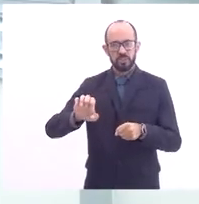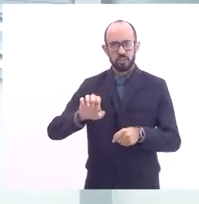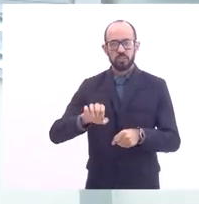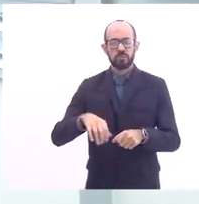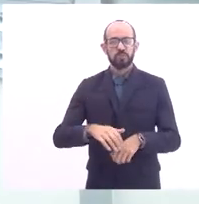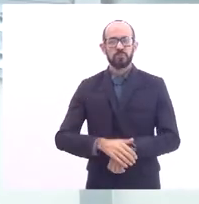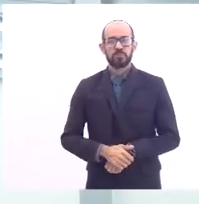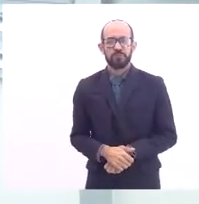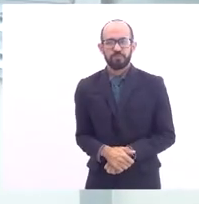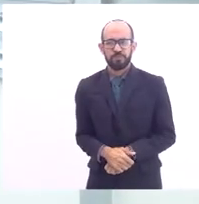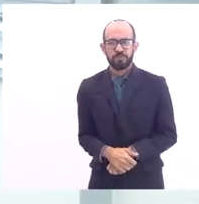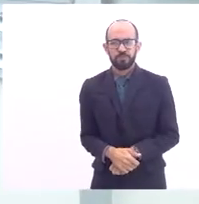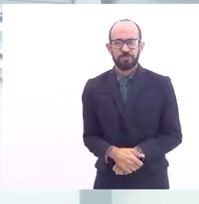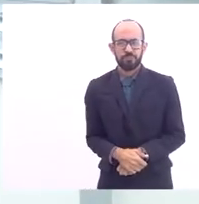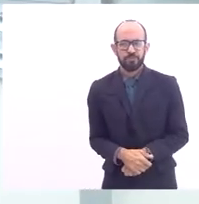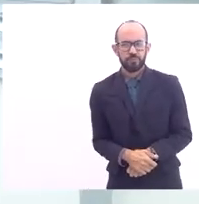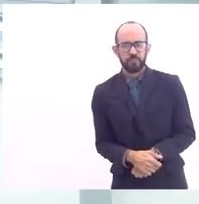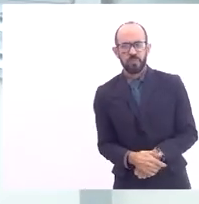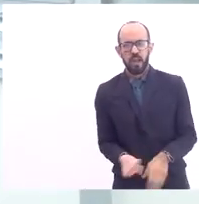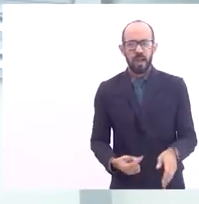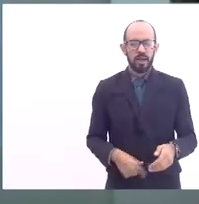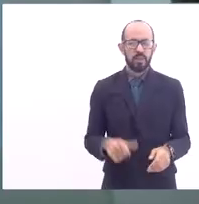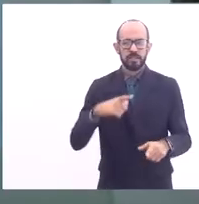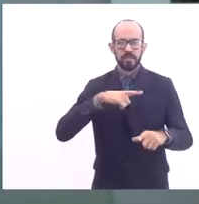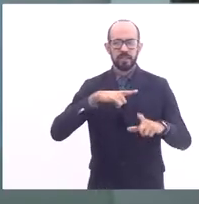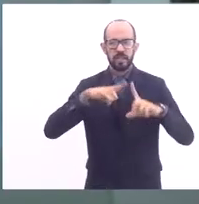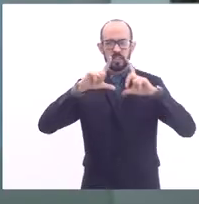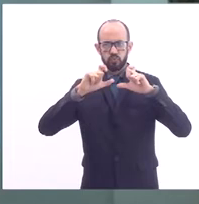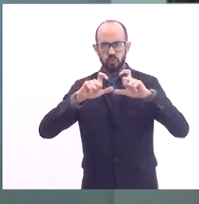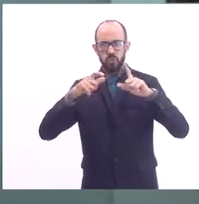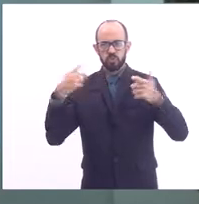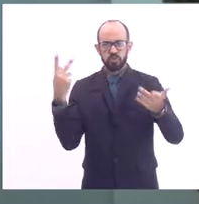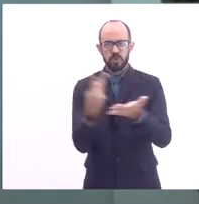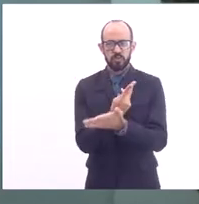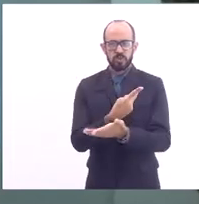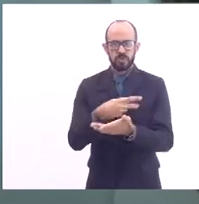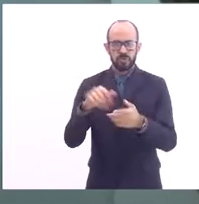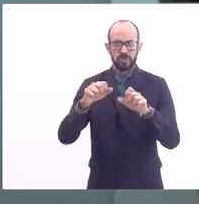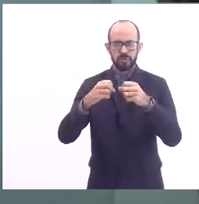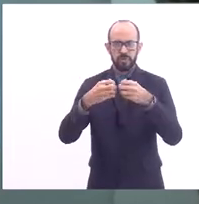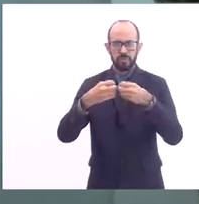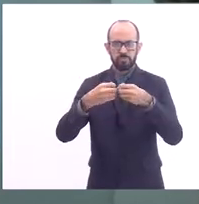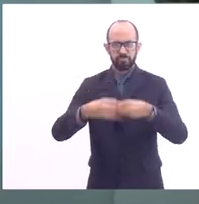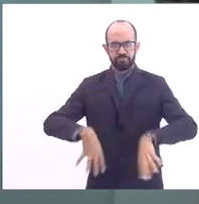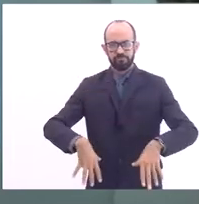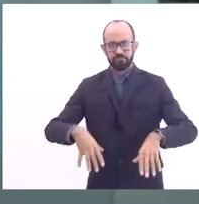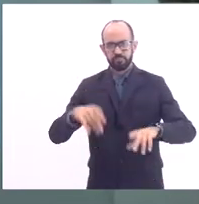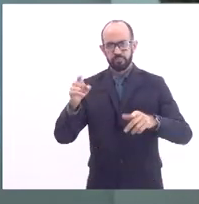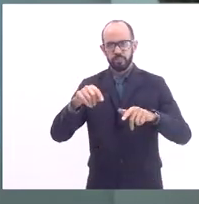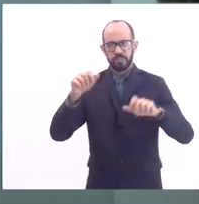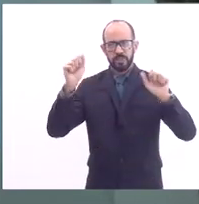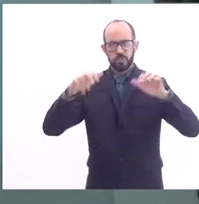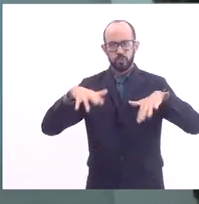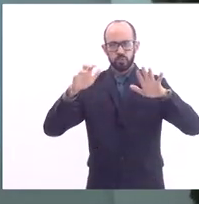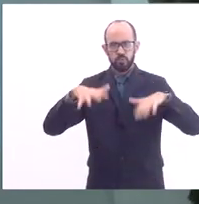passar, por favor. E aqui são as fotos aí das contingências, né, que e as matérias, né, vinculadas aí na mídia. Pode passar, por